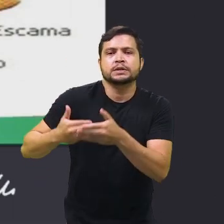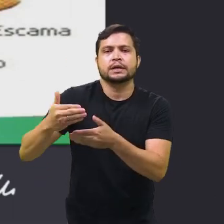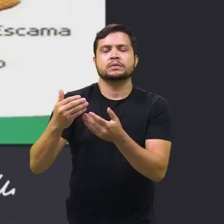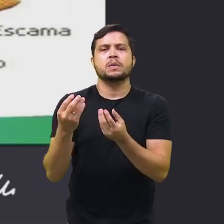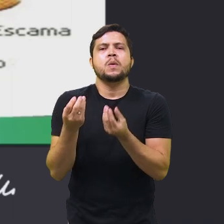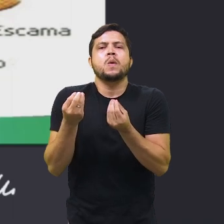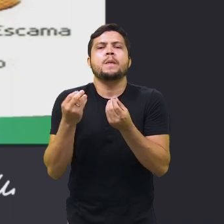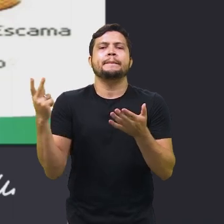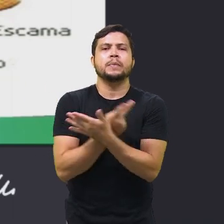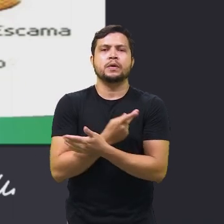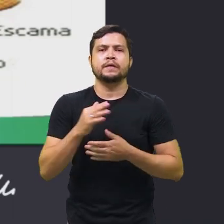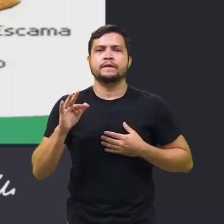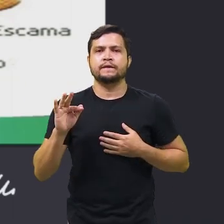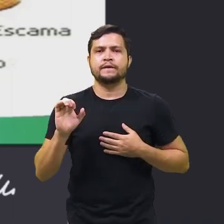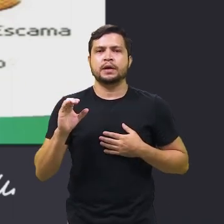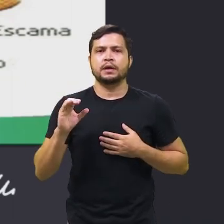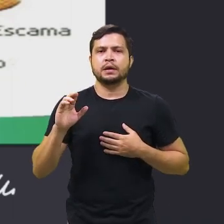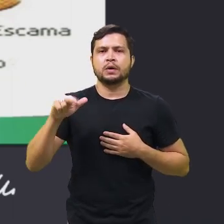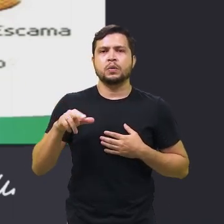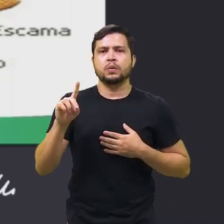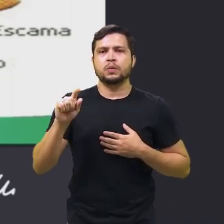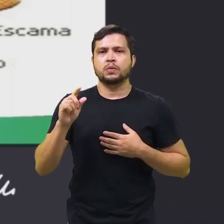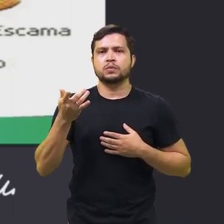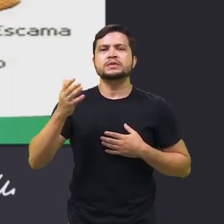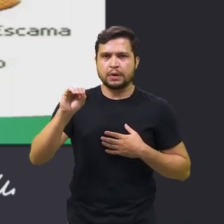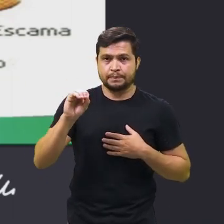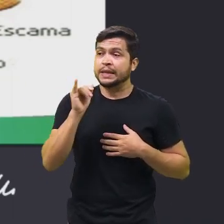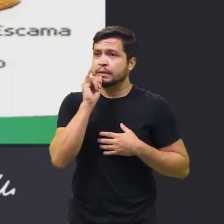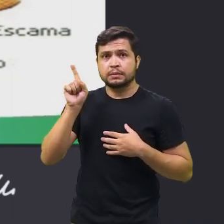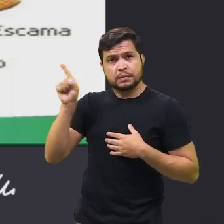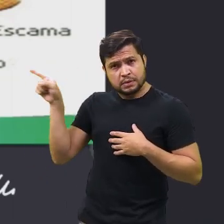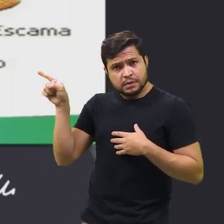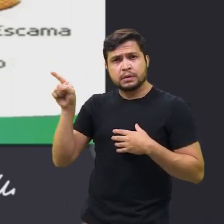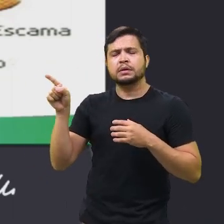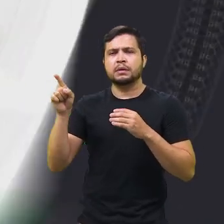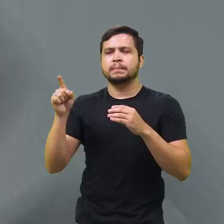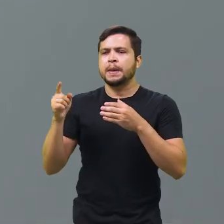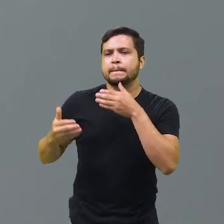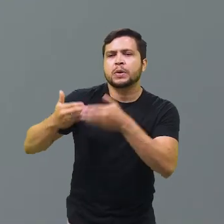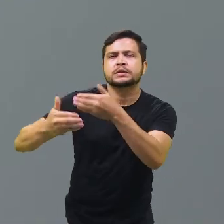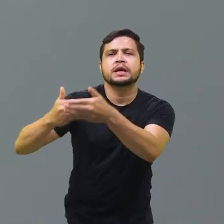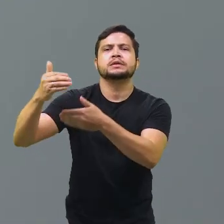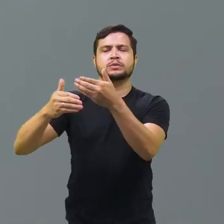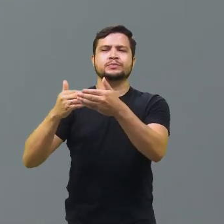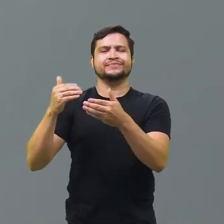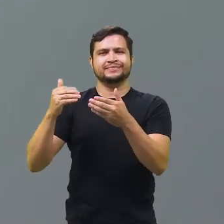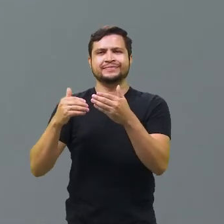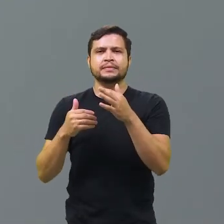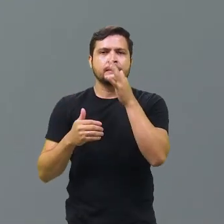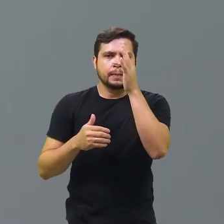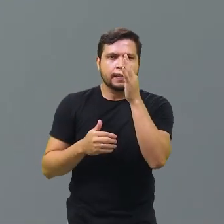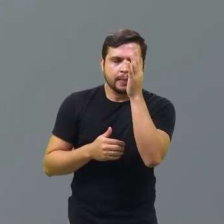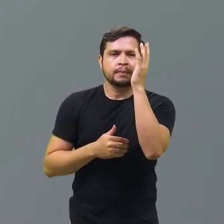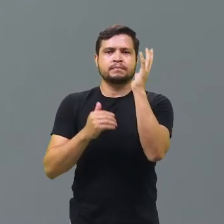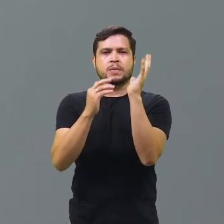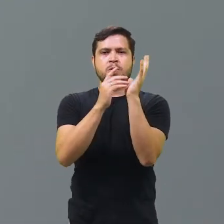né? Importante destacar que nas gimnospermas, o processo de polinização ele vai se